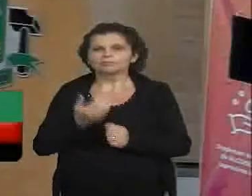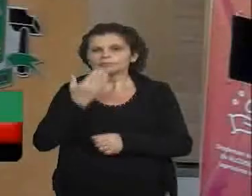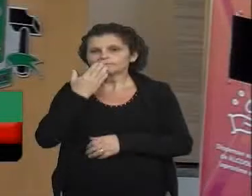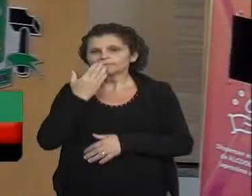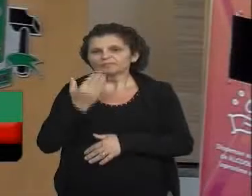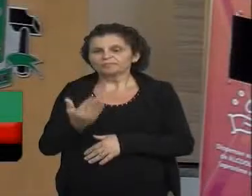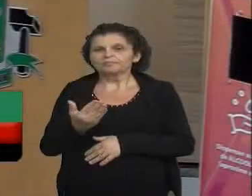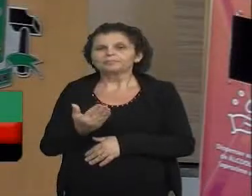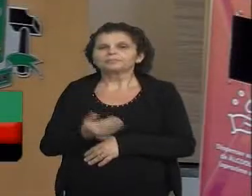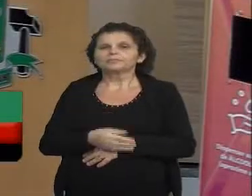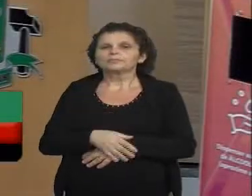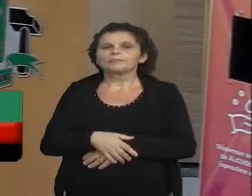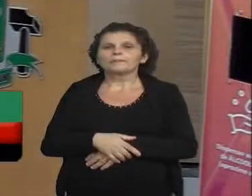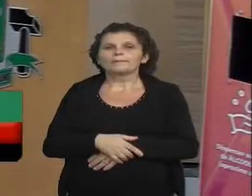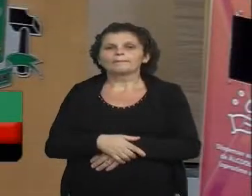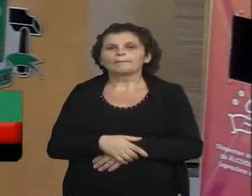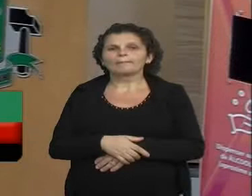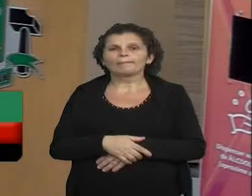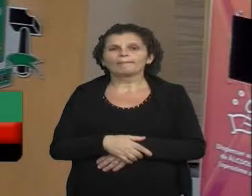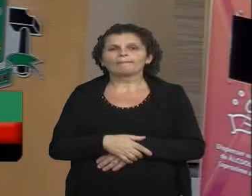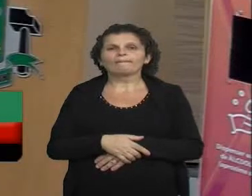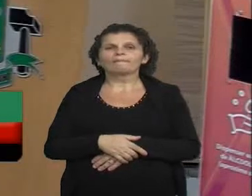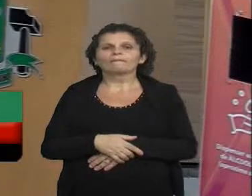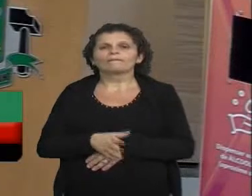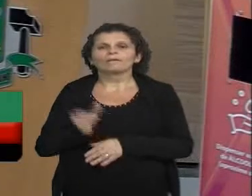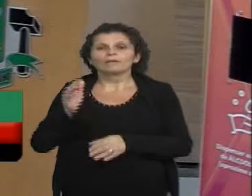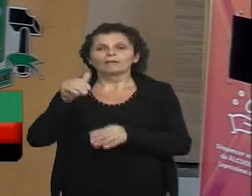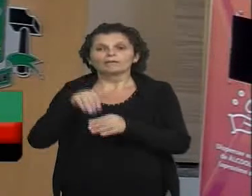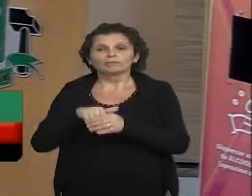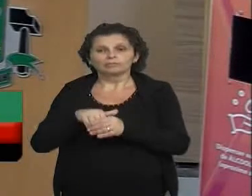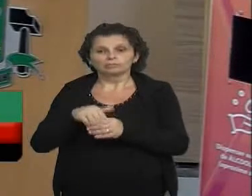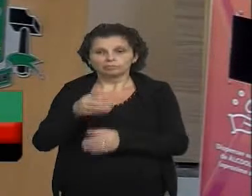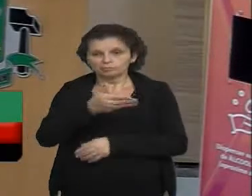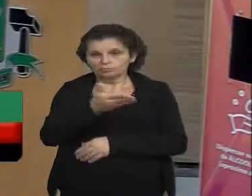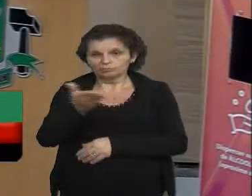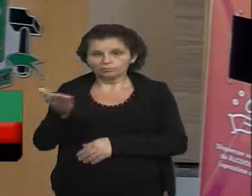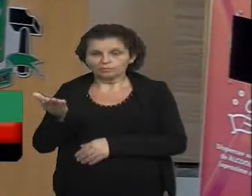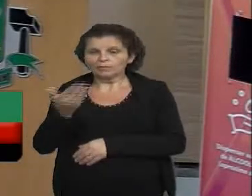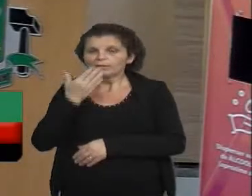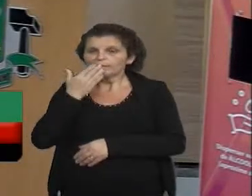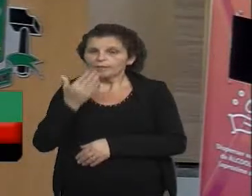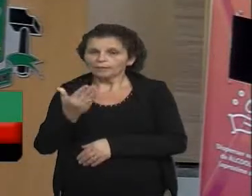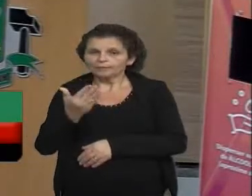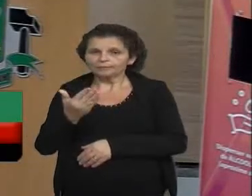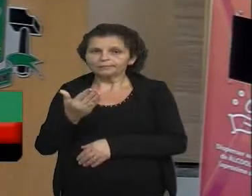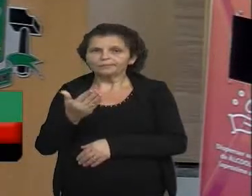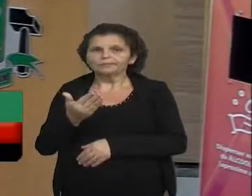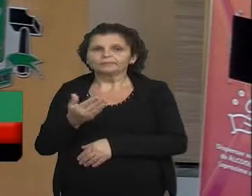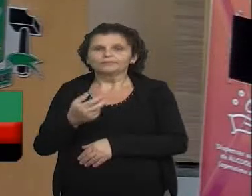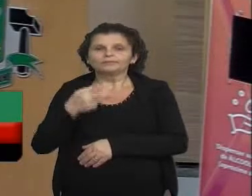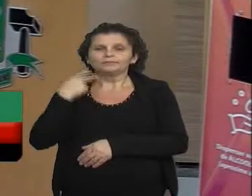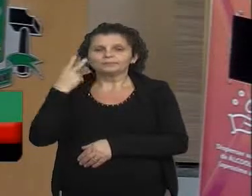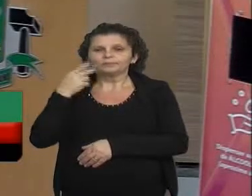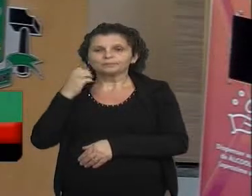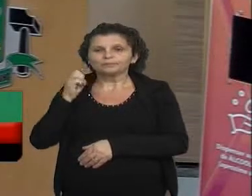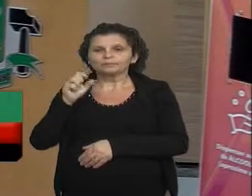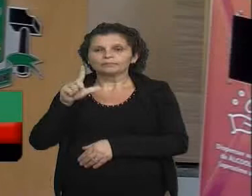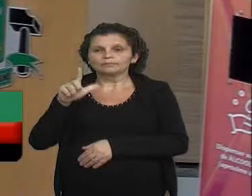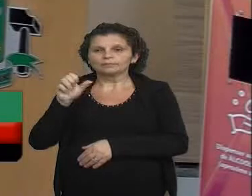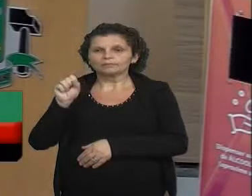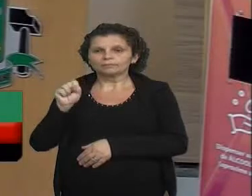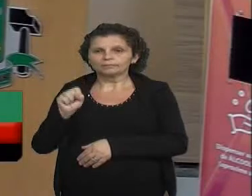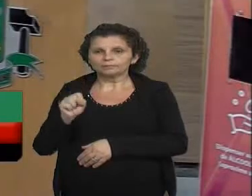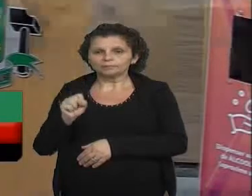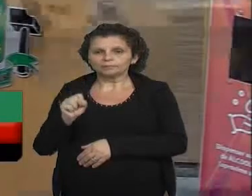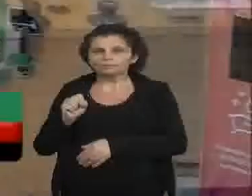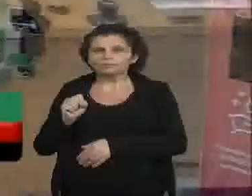Solicito a... Está em votação o pedido verbal da vereadora Elza,